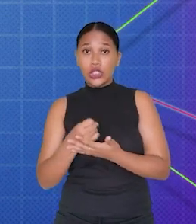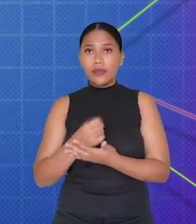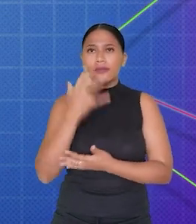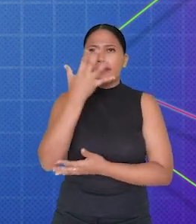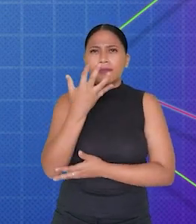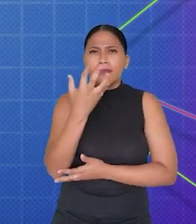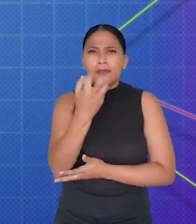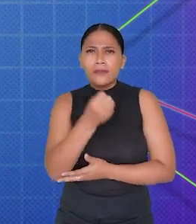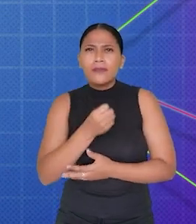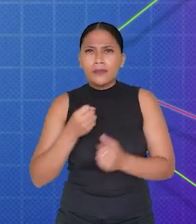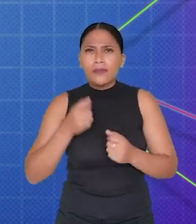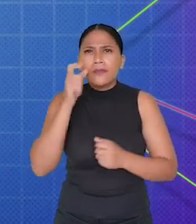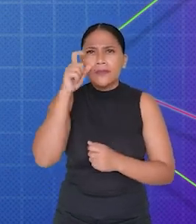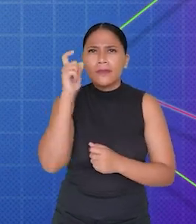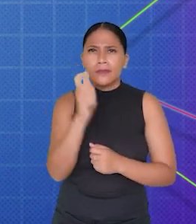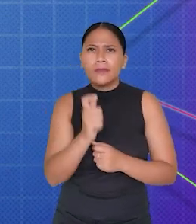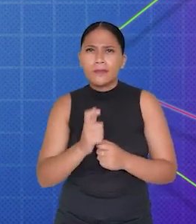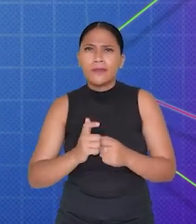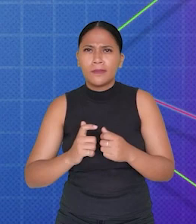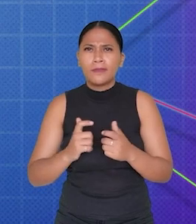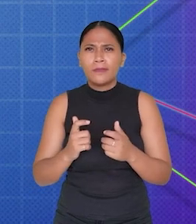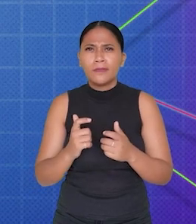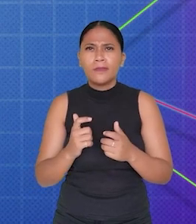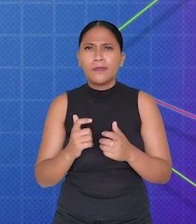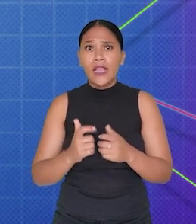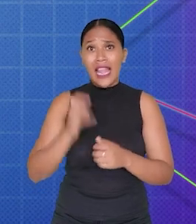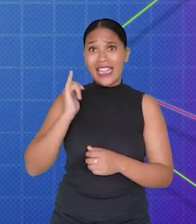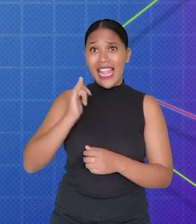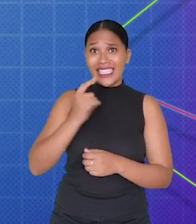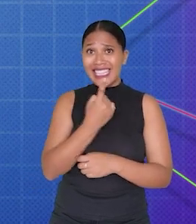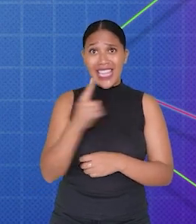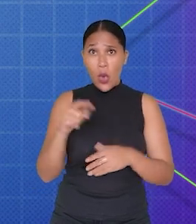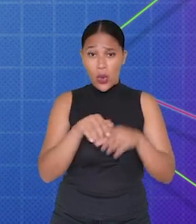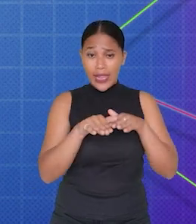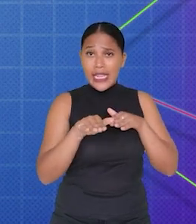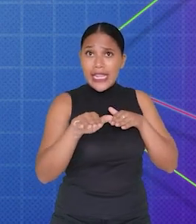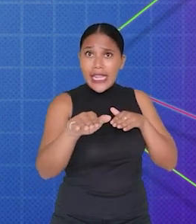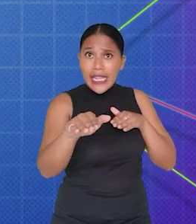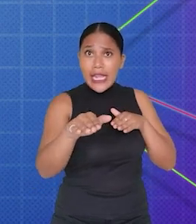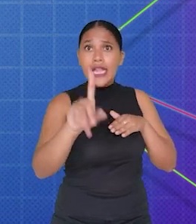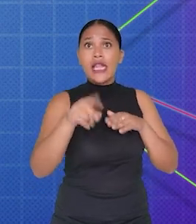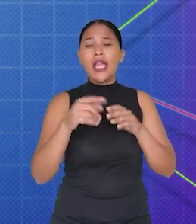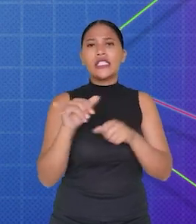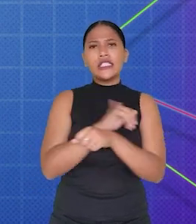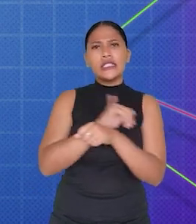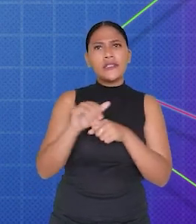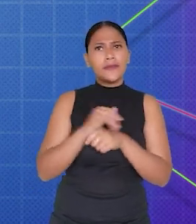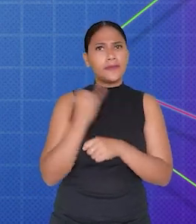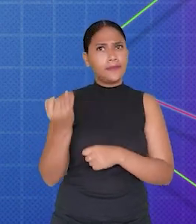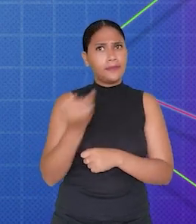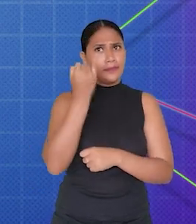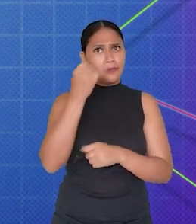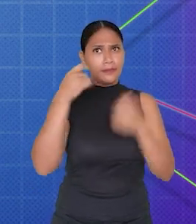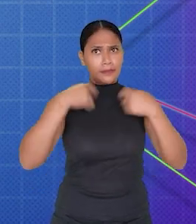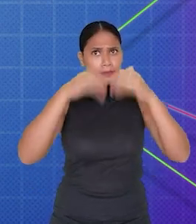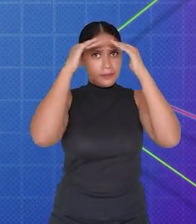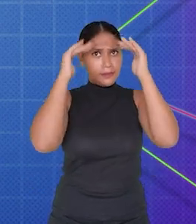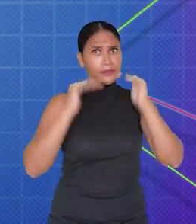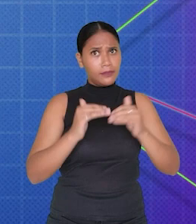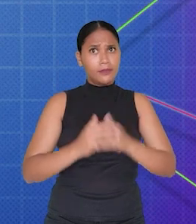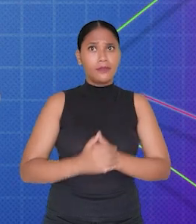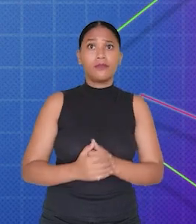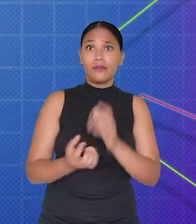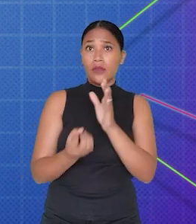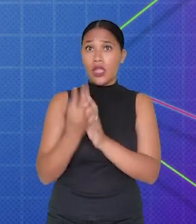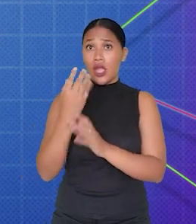são envolvidos e mantêm seu interesse pelo jogo. Quando se trata de uma narrativa não linear, existem algumas estratégias importantes a serem